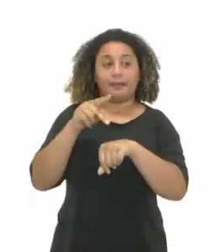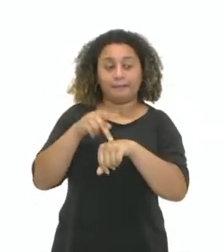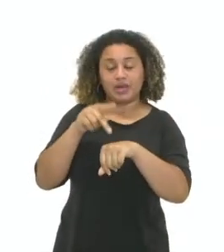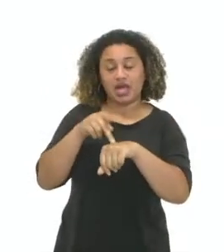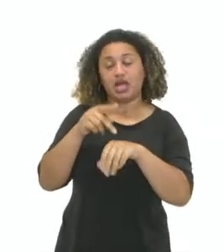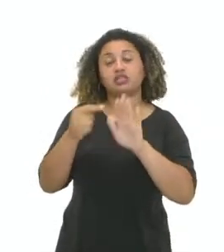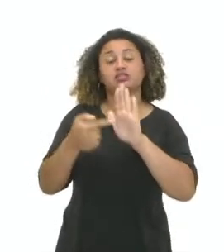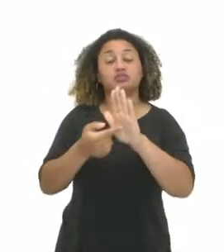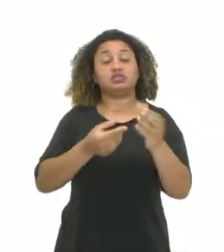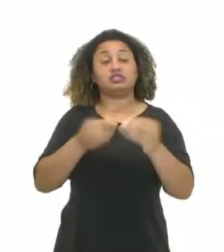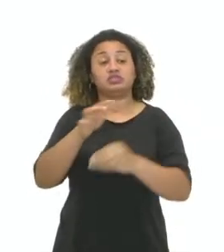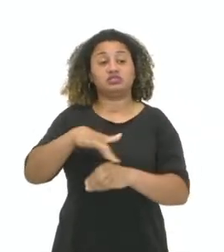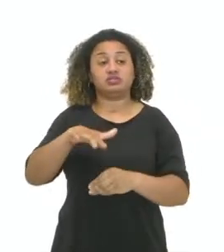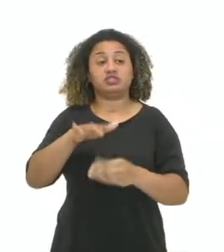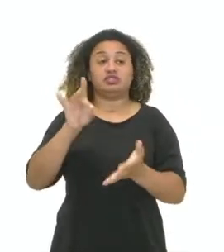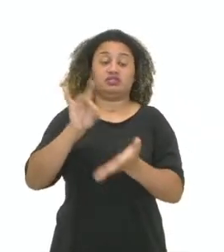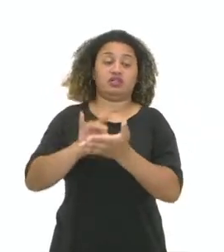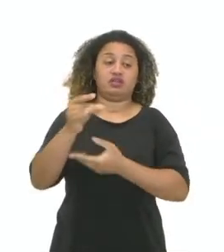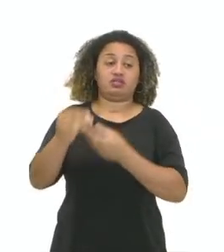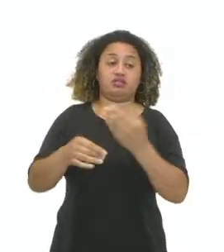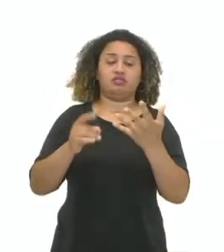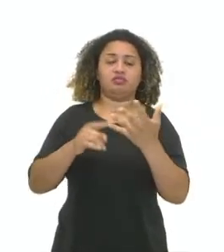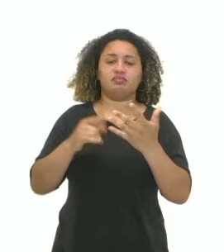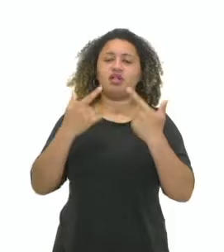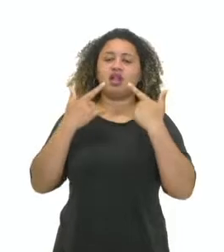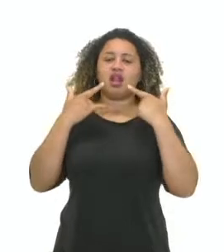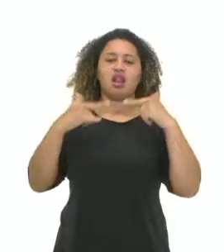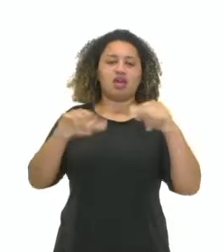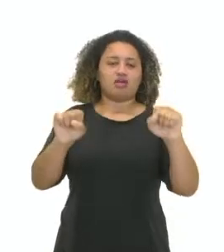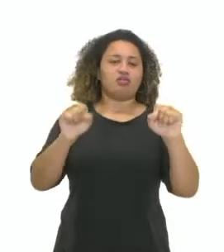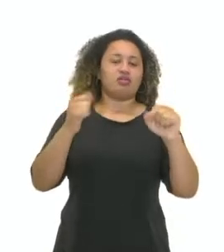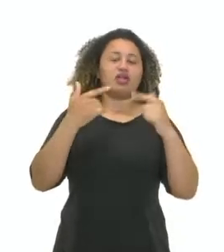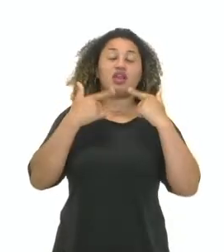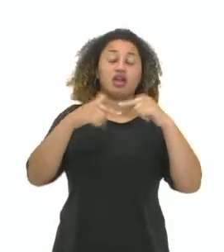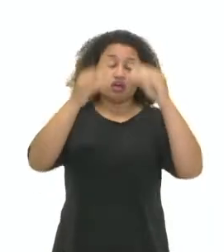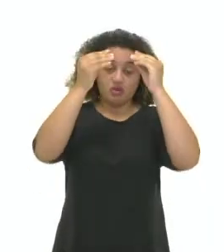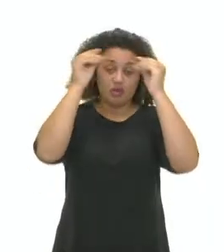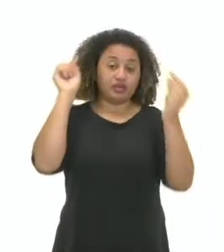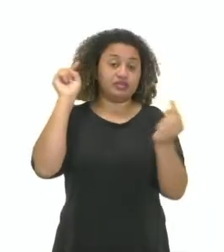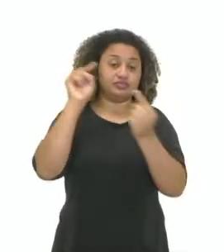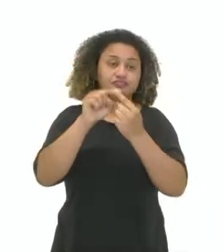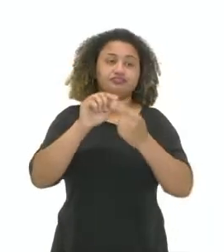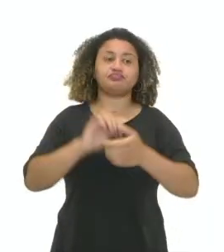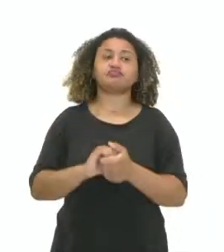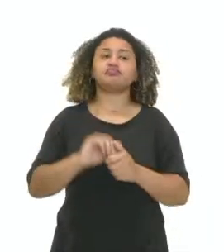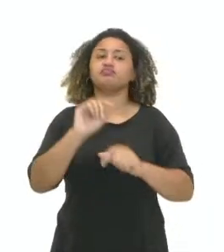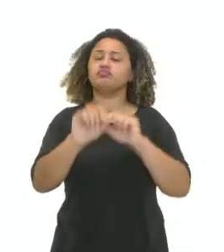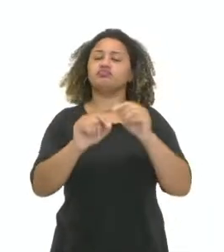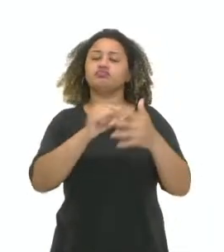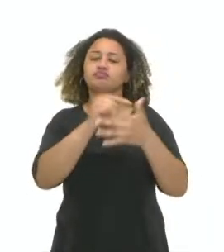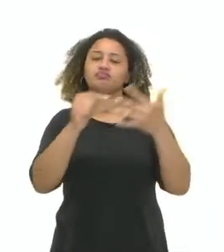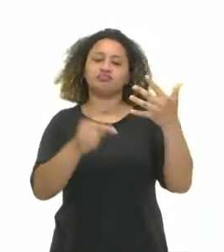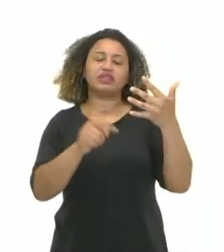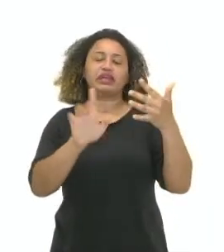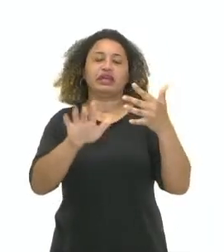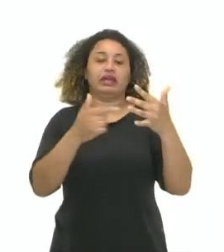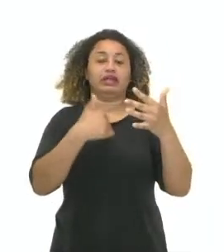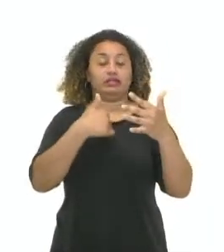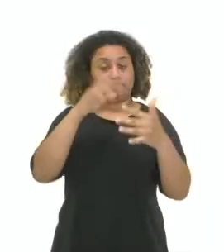realidade, uma linguagem, sim, bem objetiva, demasiado racional este